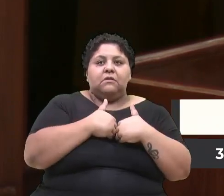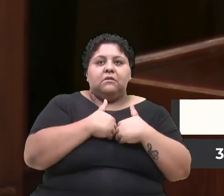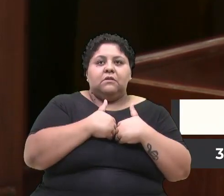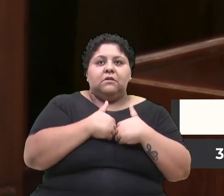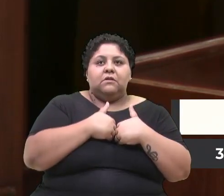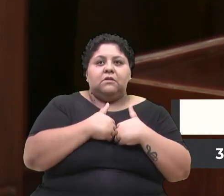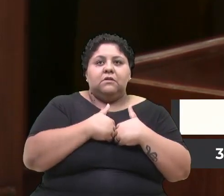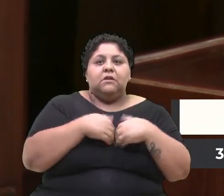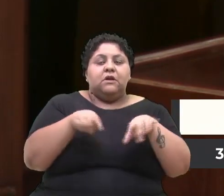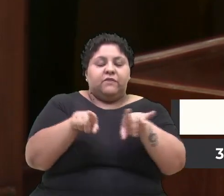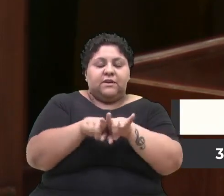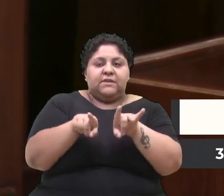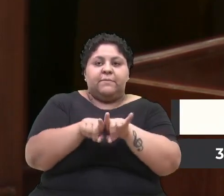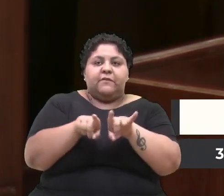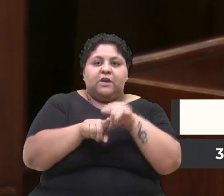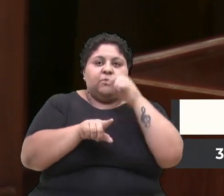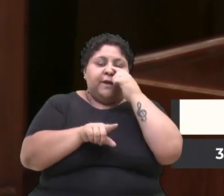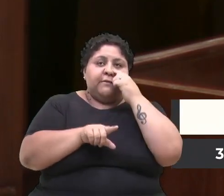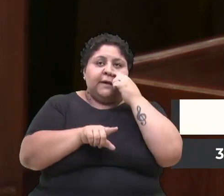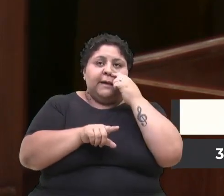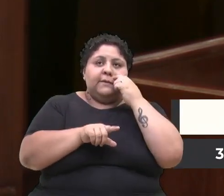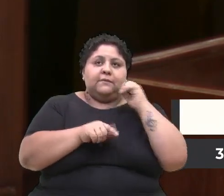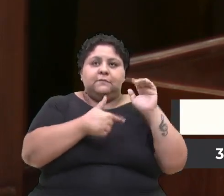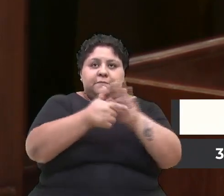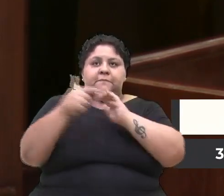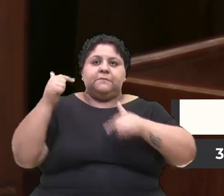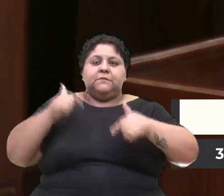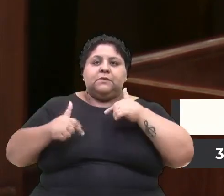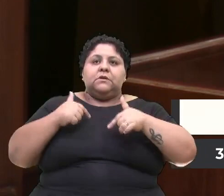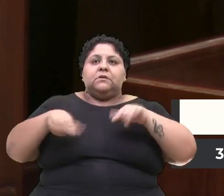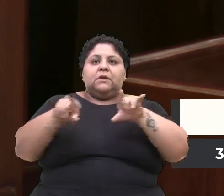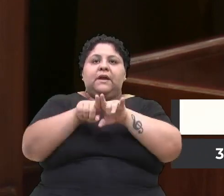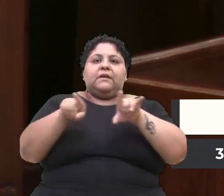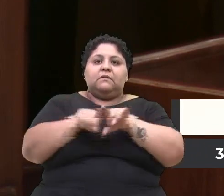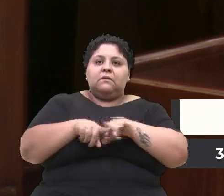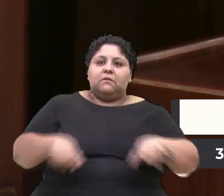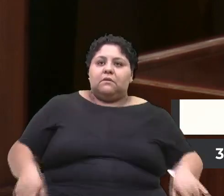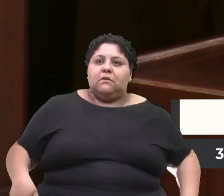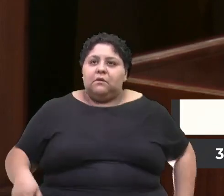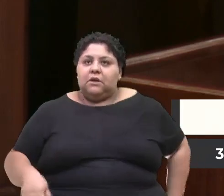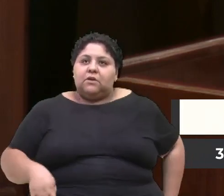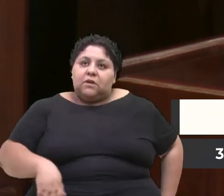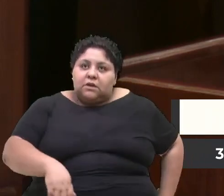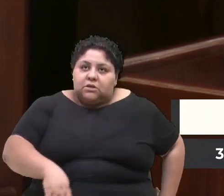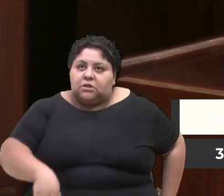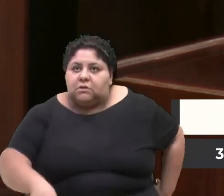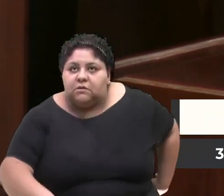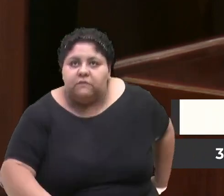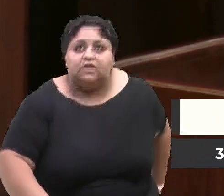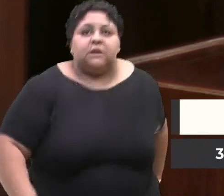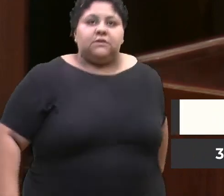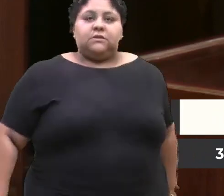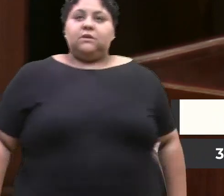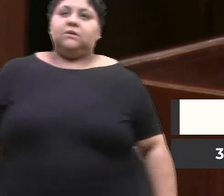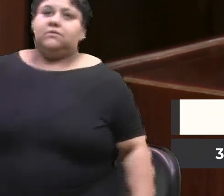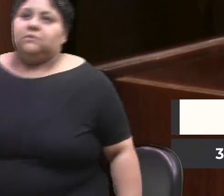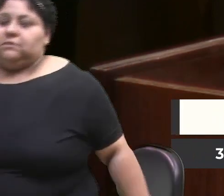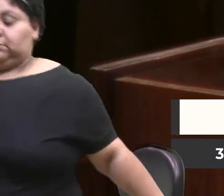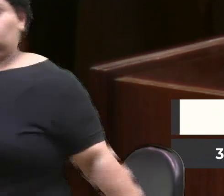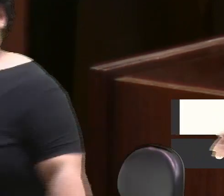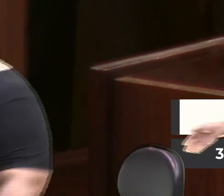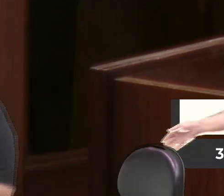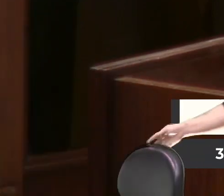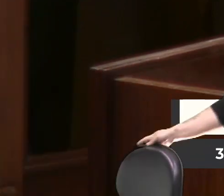trabalhos maravilhosos, que todo mundo está ali também convidado a assistir. Então, nós temos que ver o lado